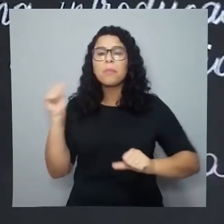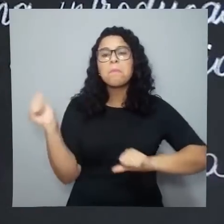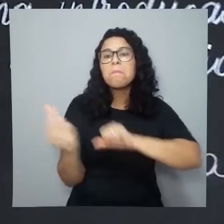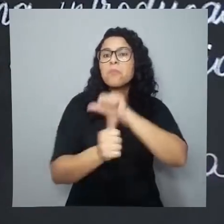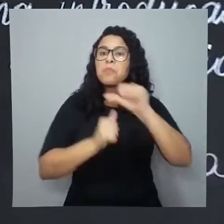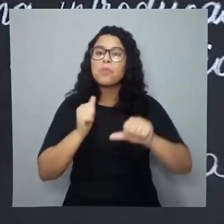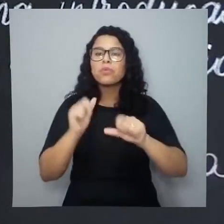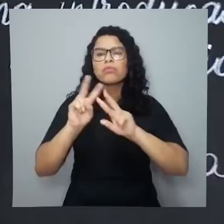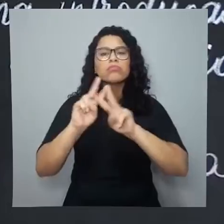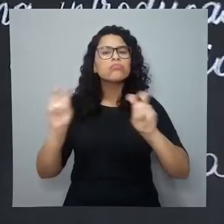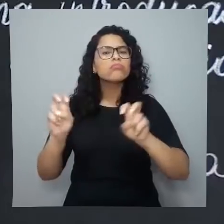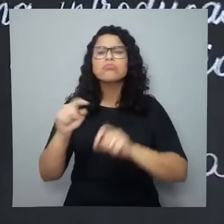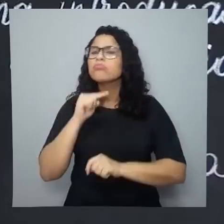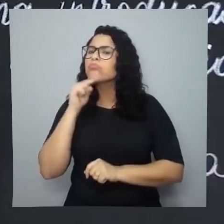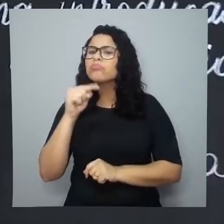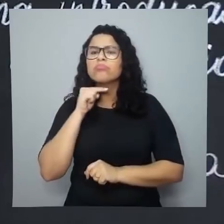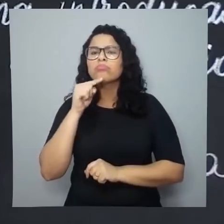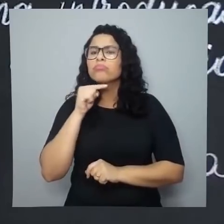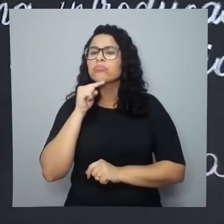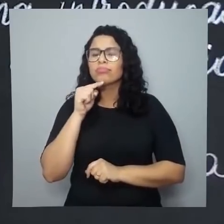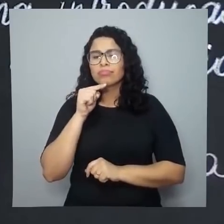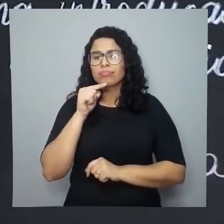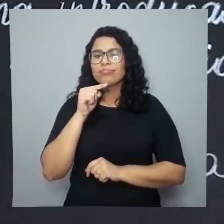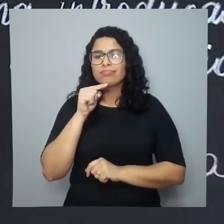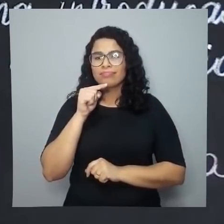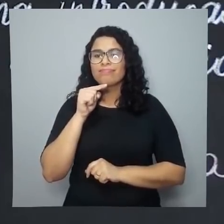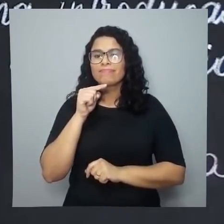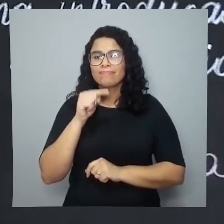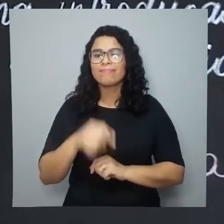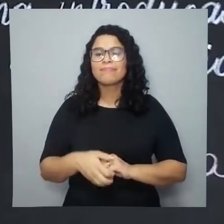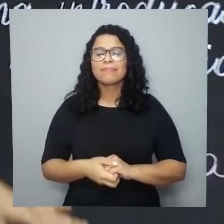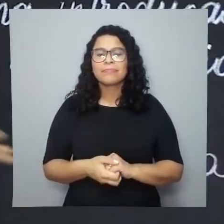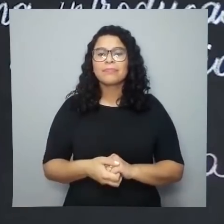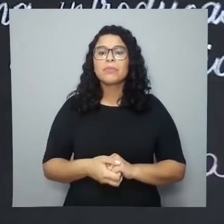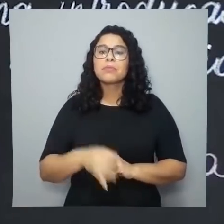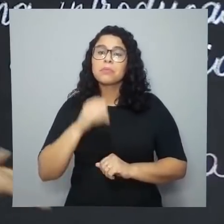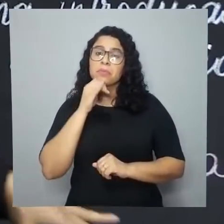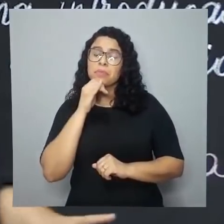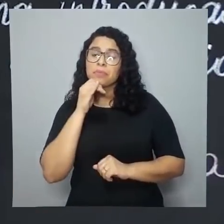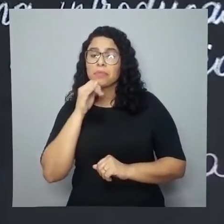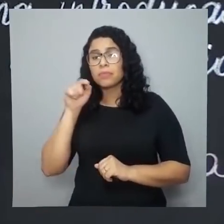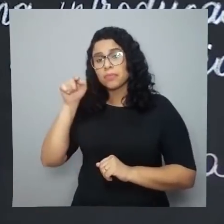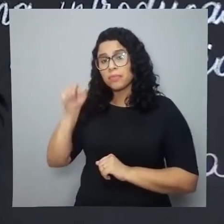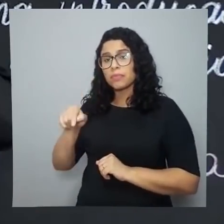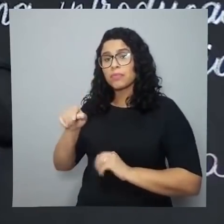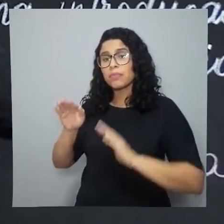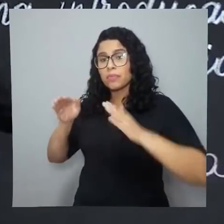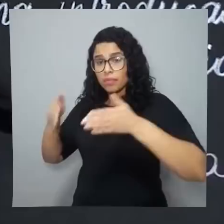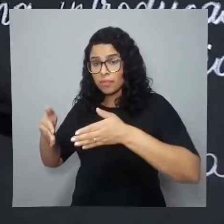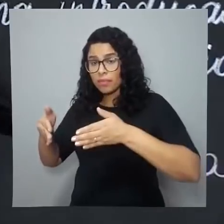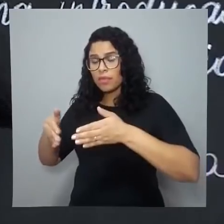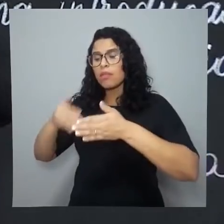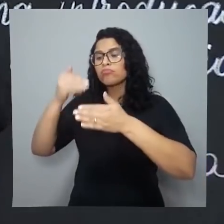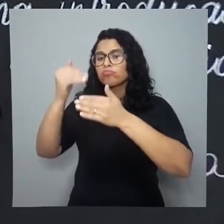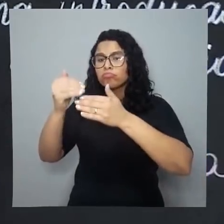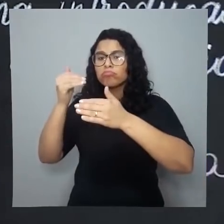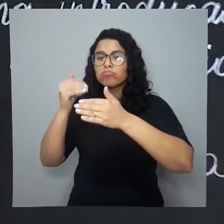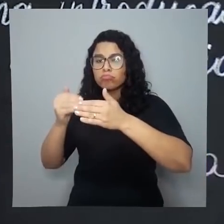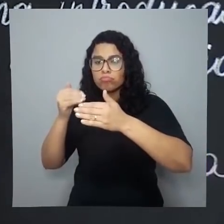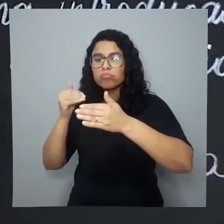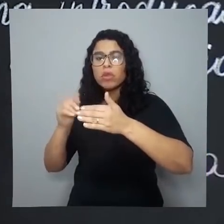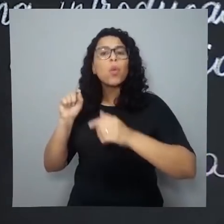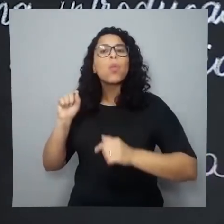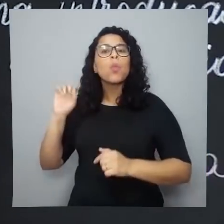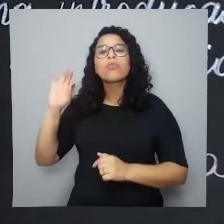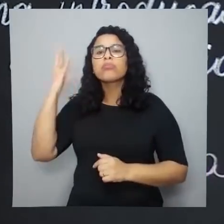alguns desvios que podem acontecer em textos centrados na narrativa do eu. No caso do relato pessoal, é importante que você narre passo a